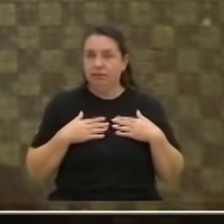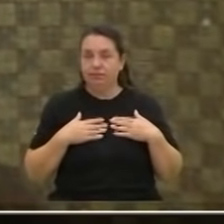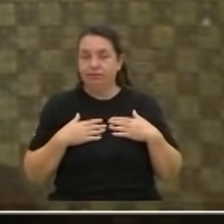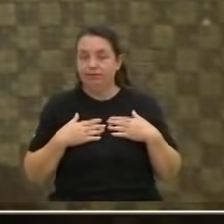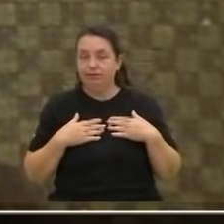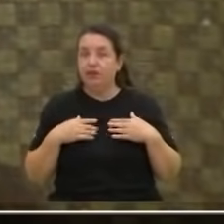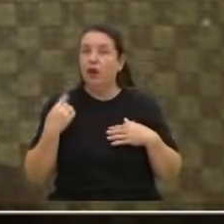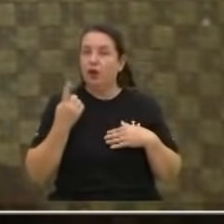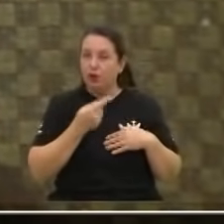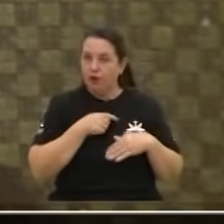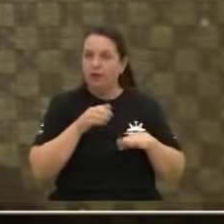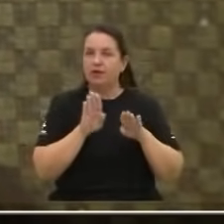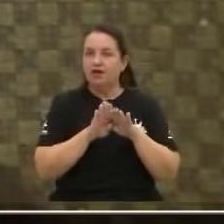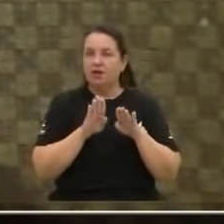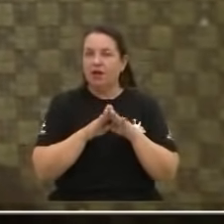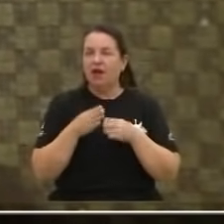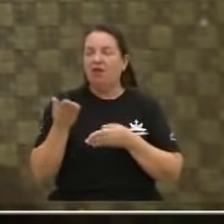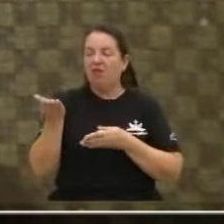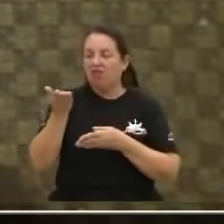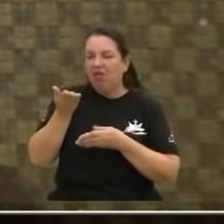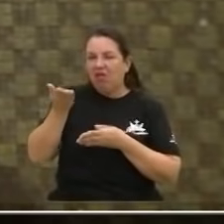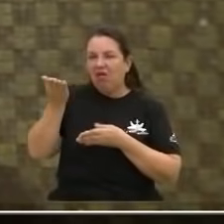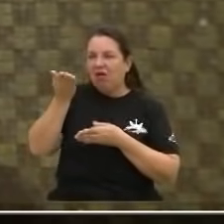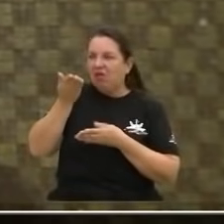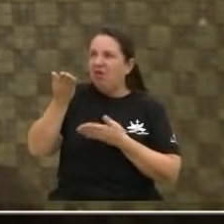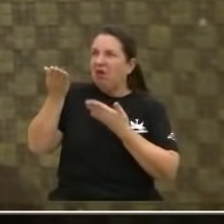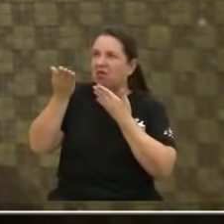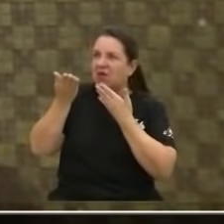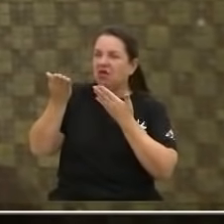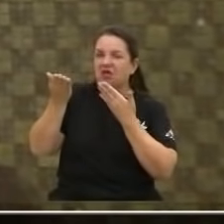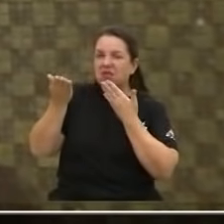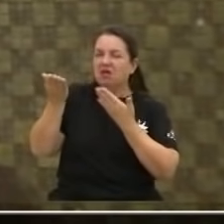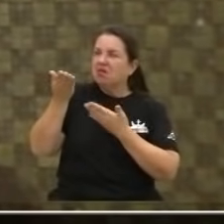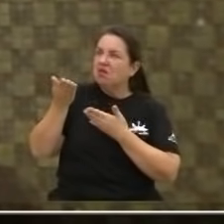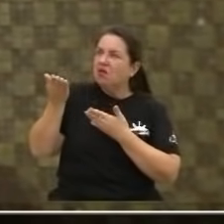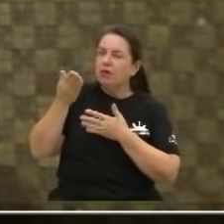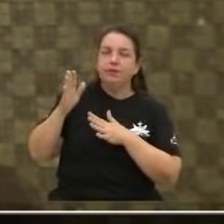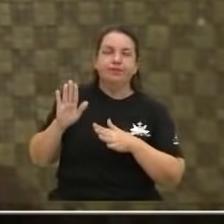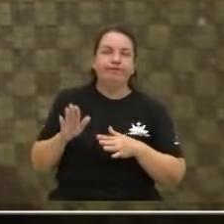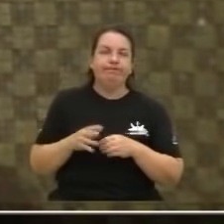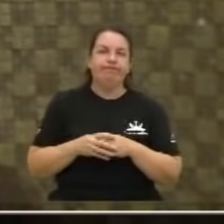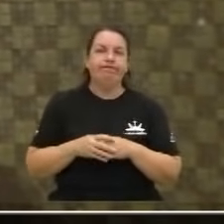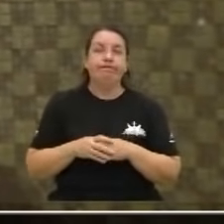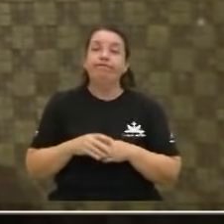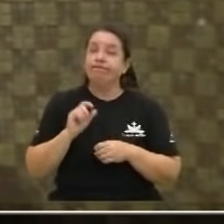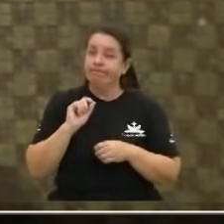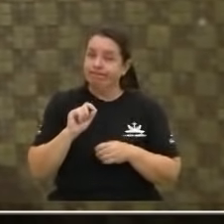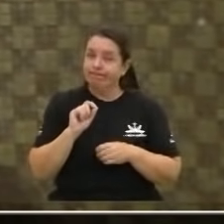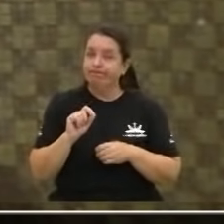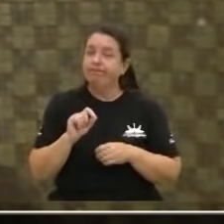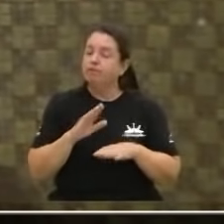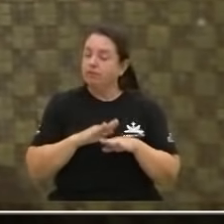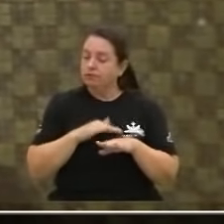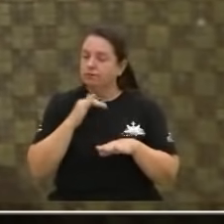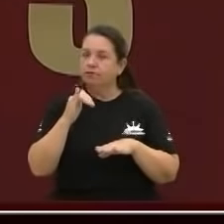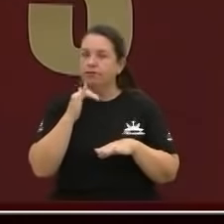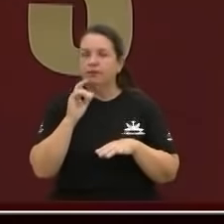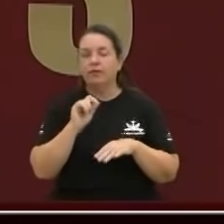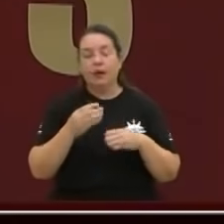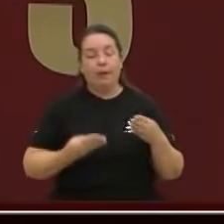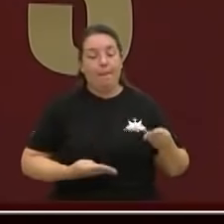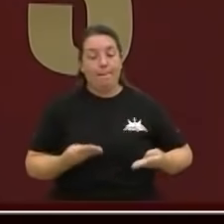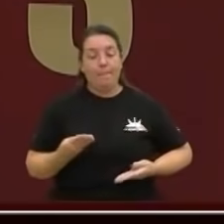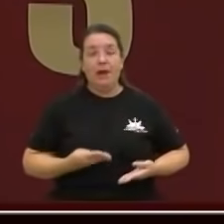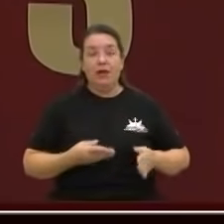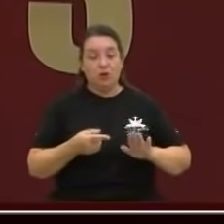nós nos tornamos mendigos. E um detalhe, que Marcos faz questão